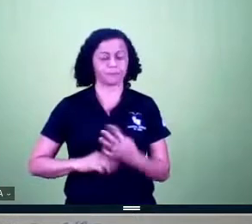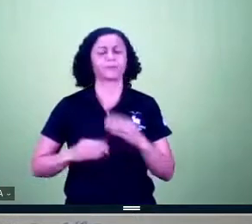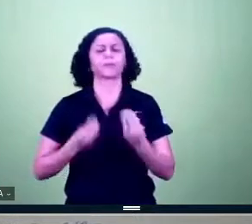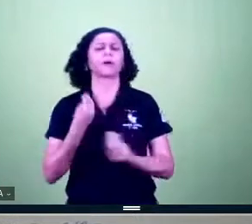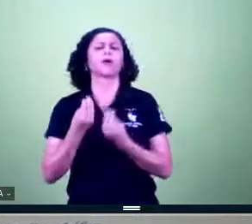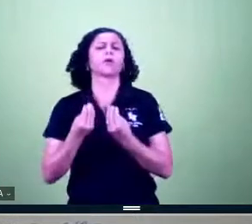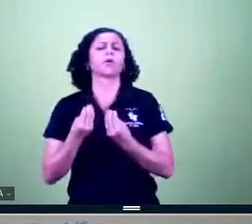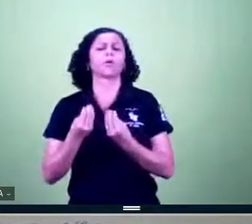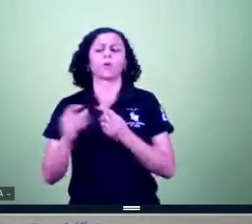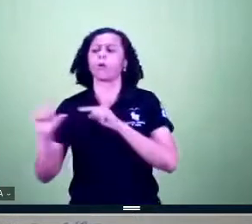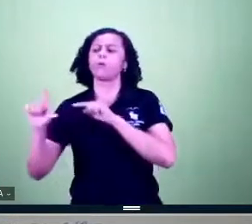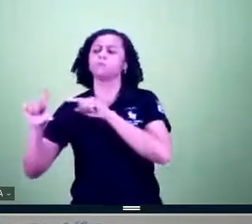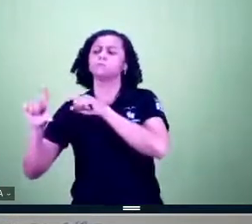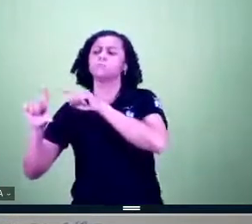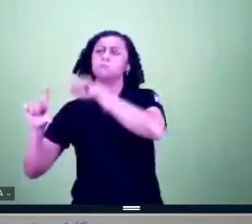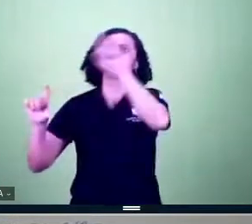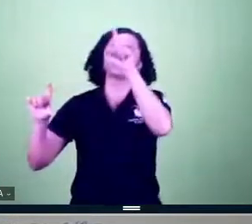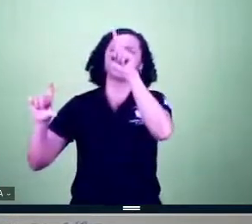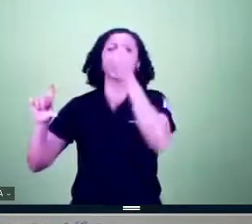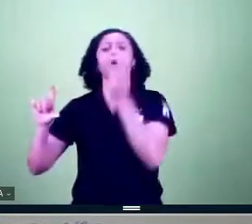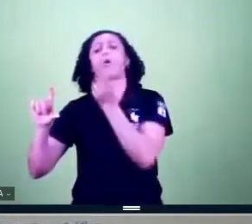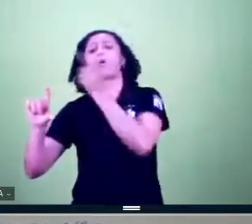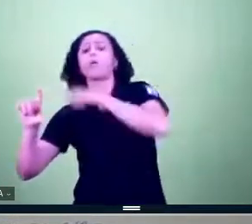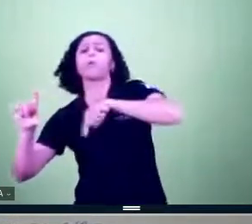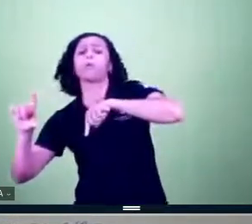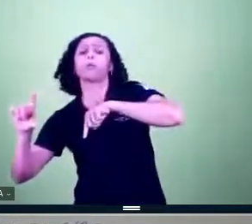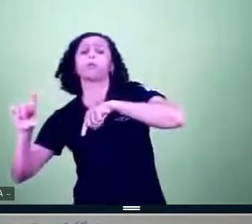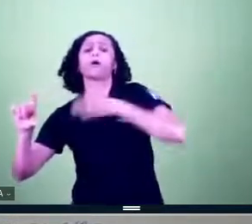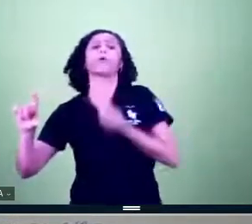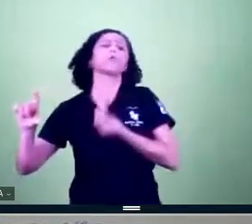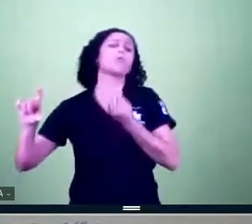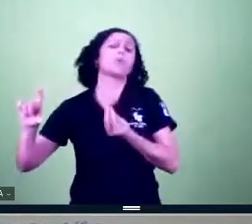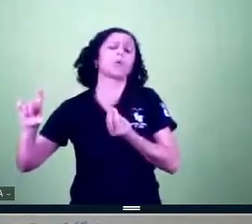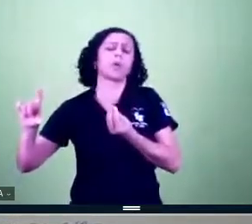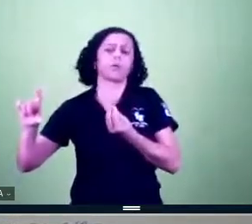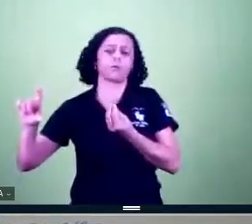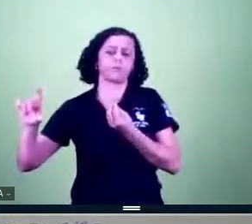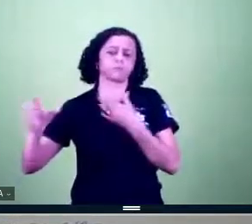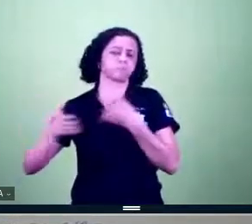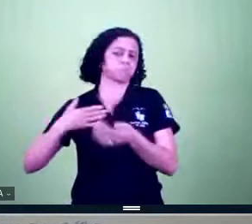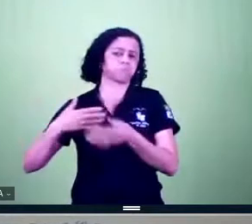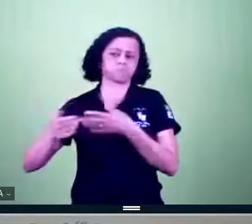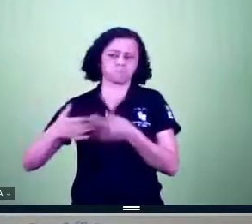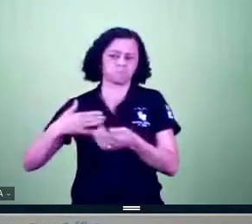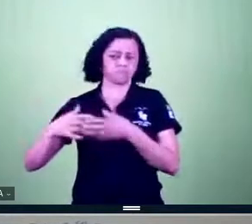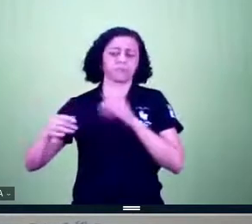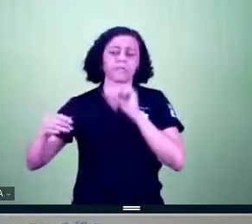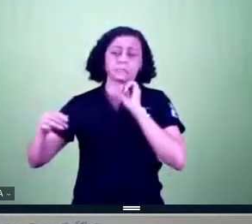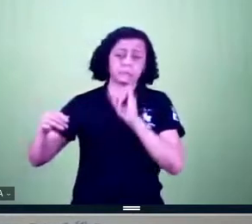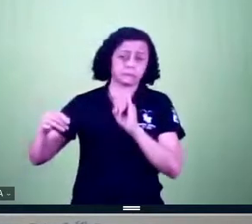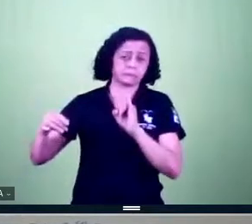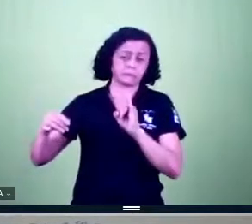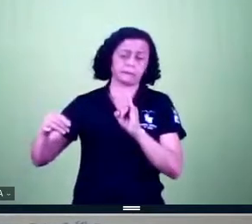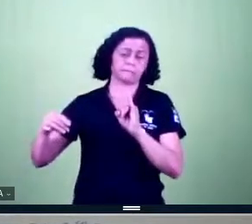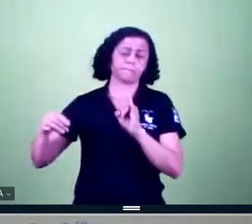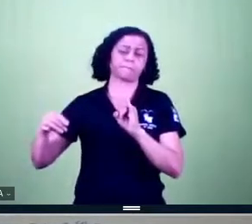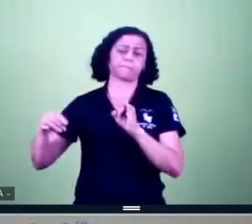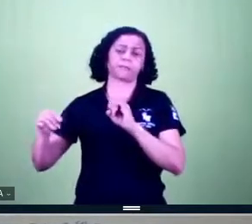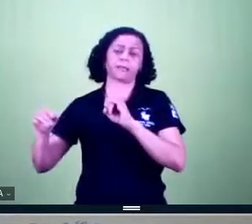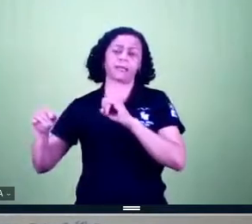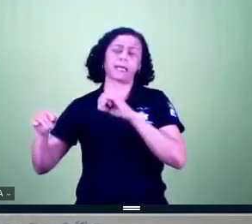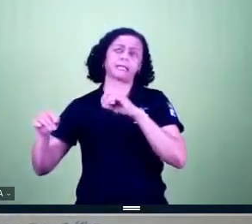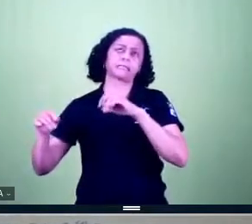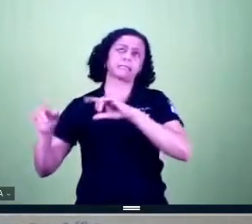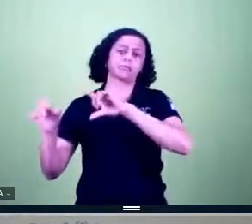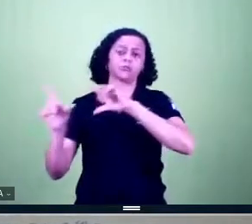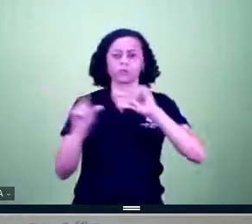tensão ou elevação de tensão tanto faz, né? Pouco importa se é